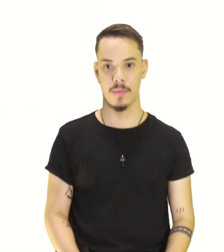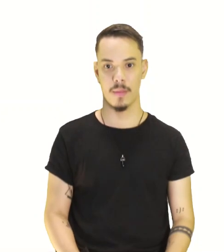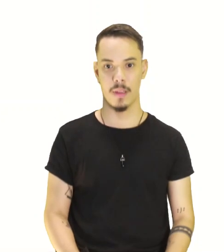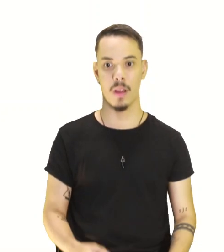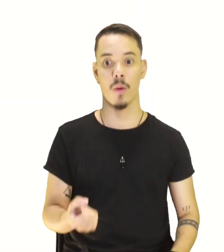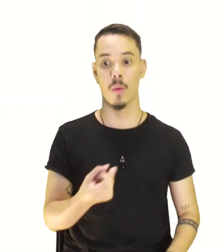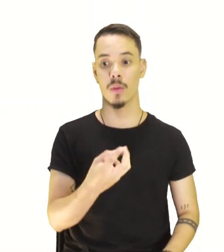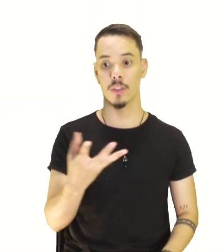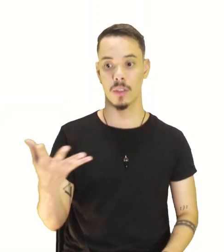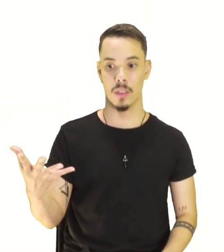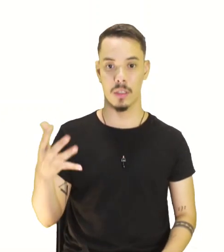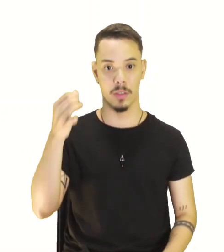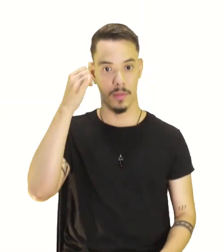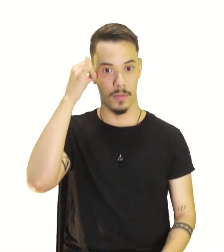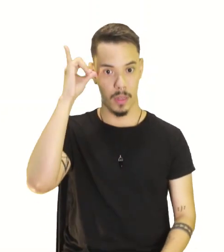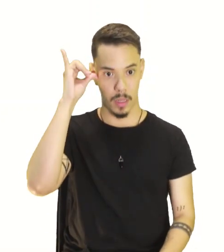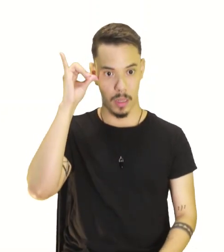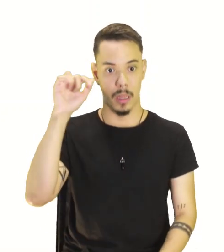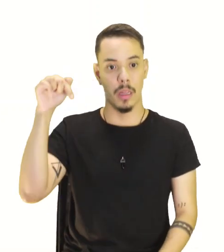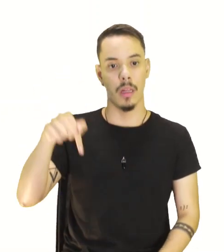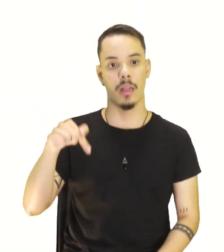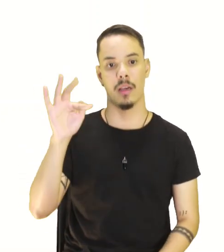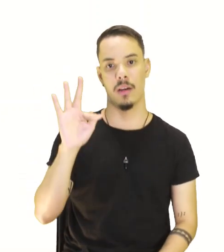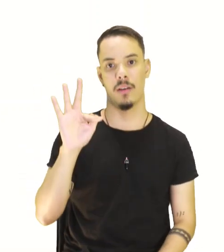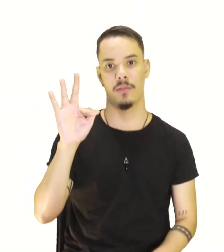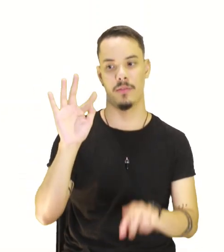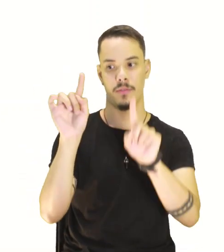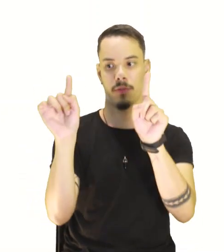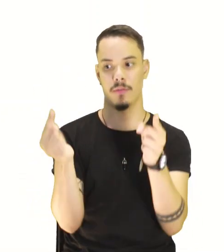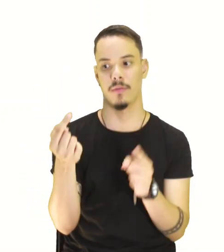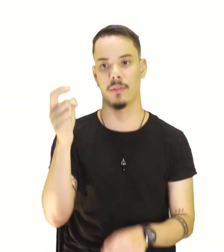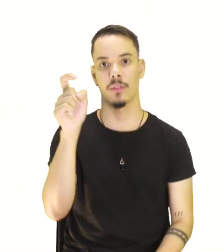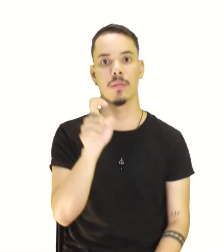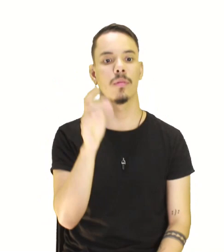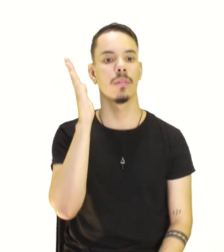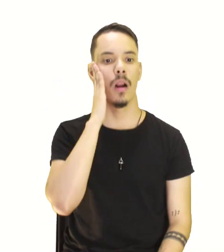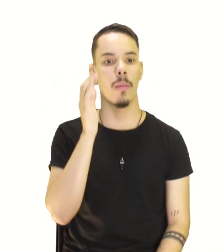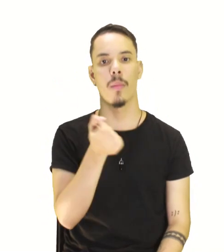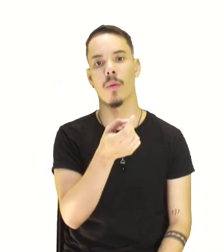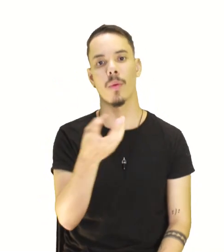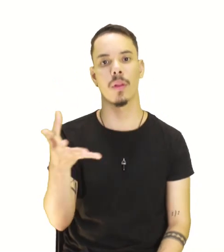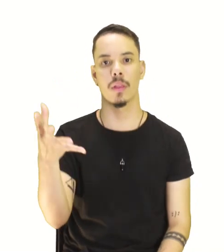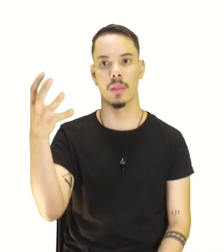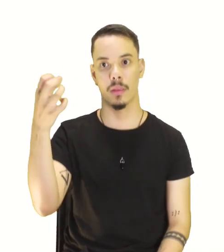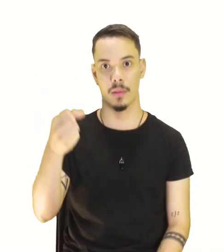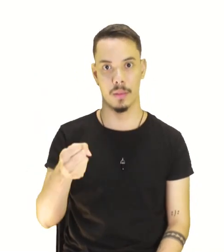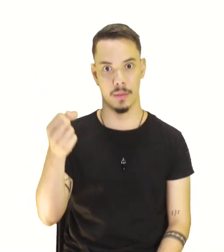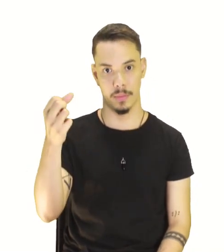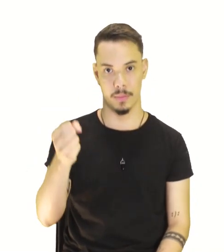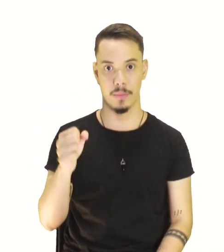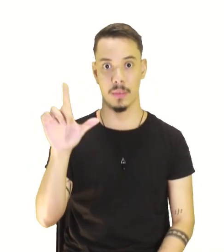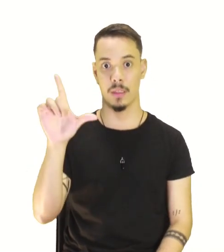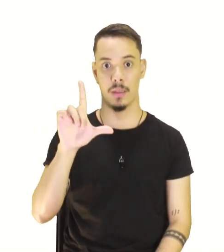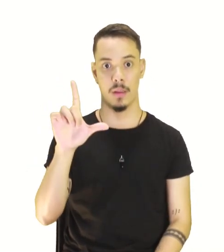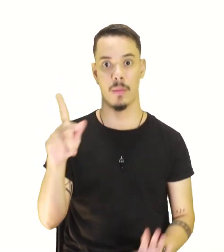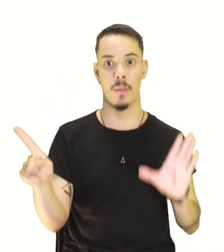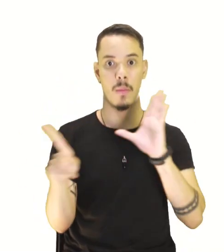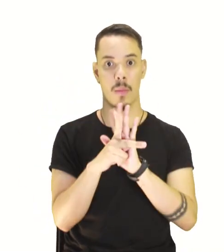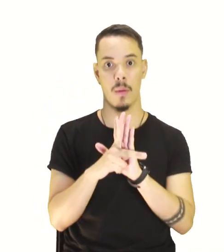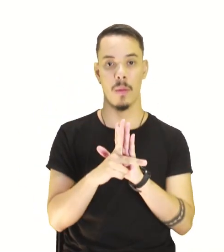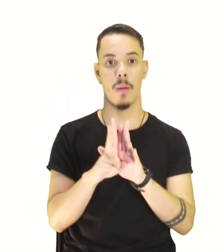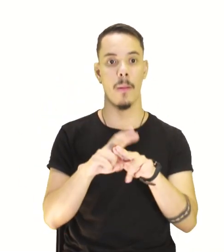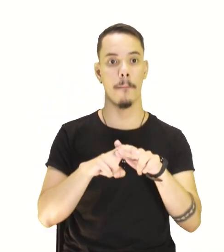de vaquinhas? Isso. Aqui é o X e aqui é o F de X, né? A quantidade de leite. De leite, né? De litros de leite. Então aqui,